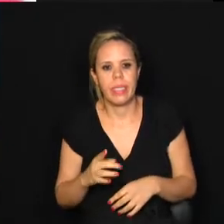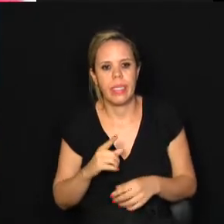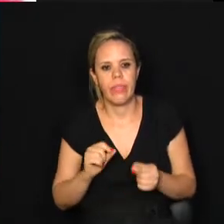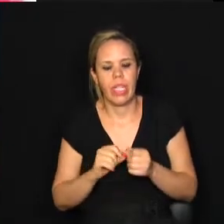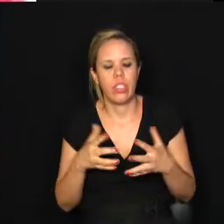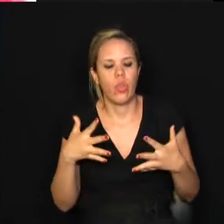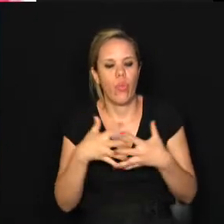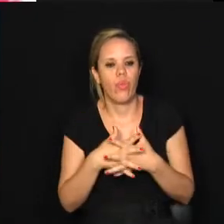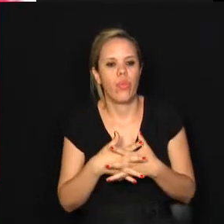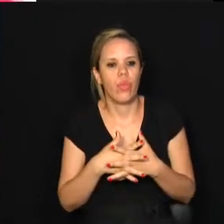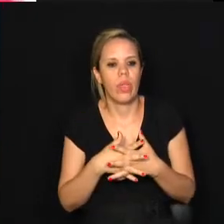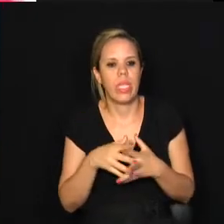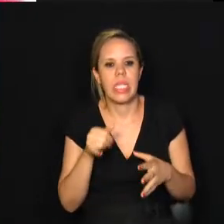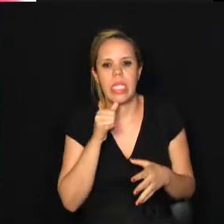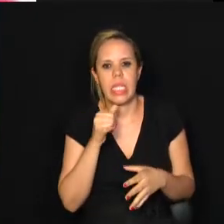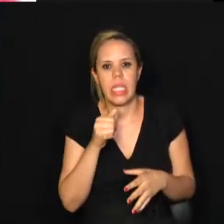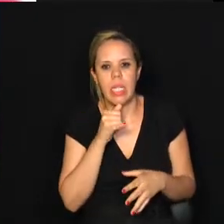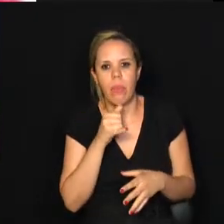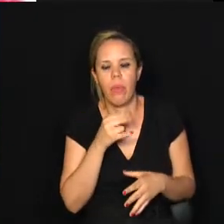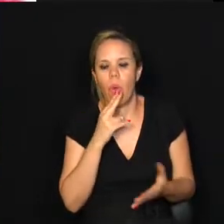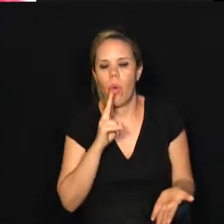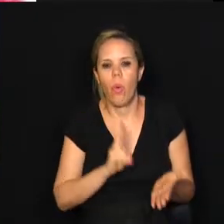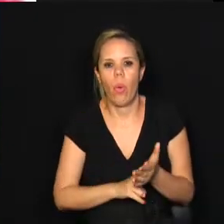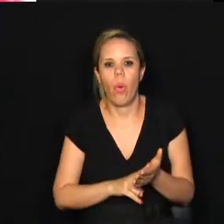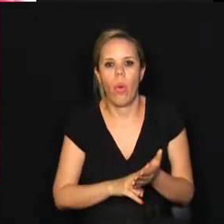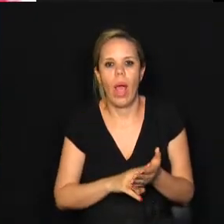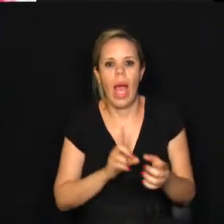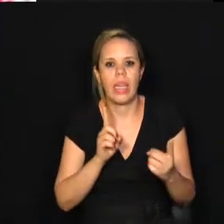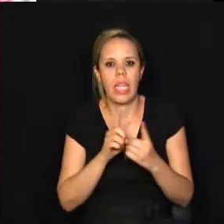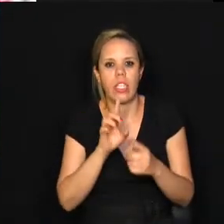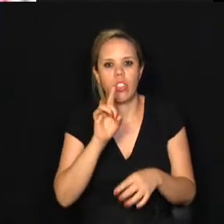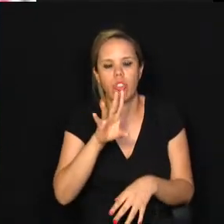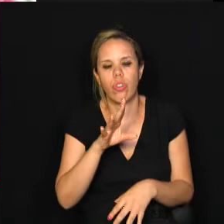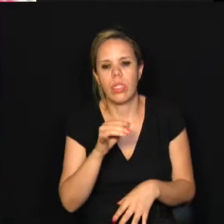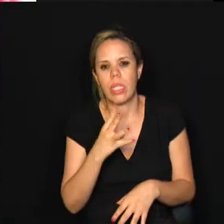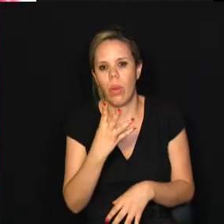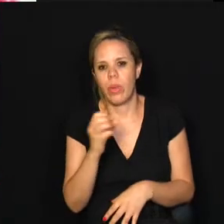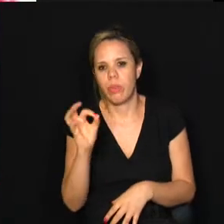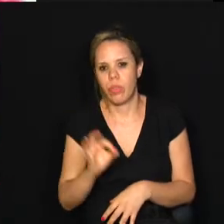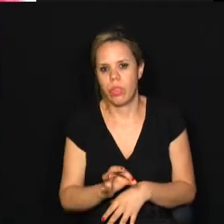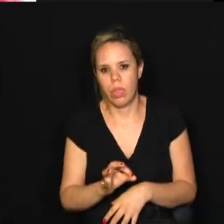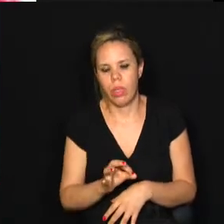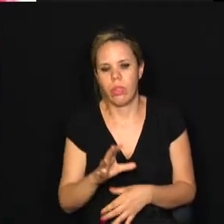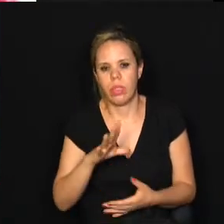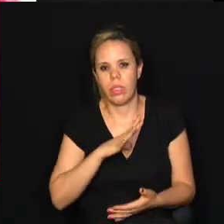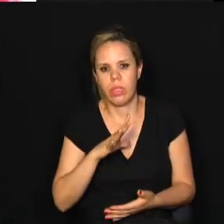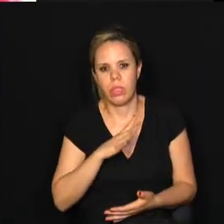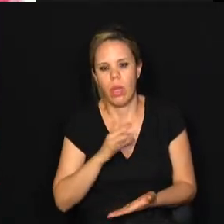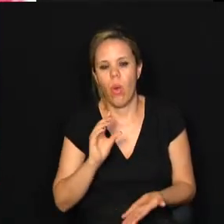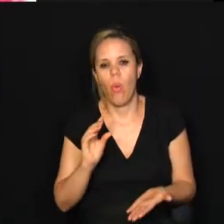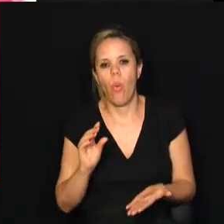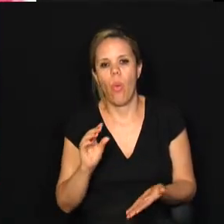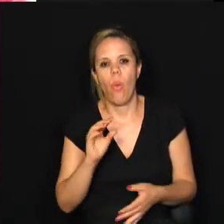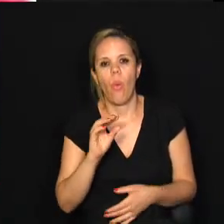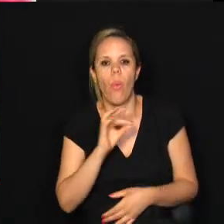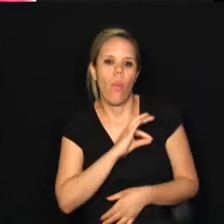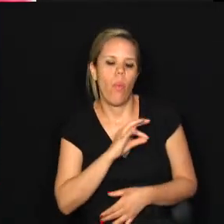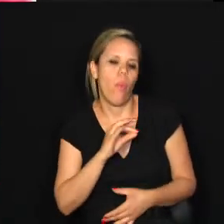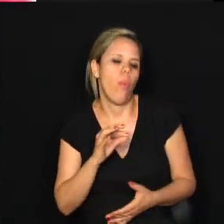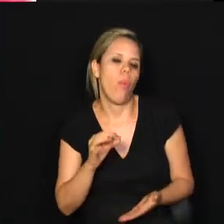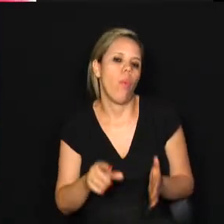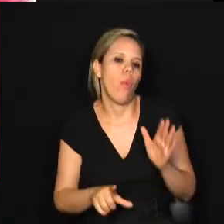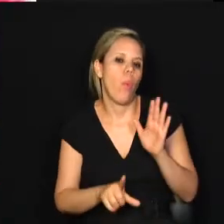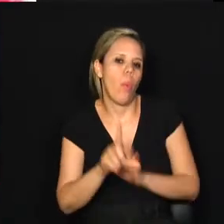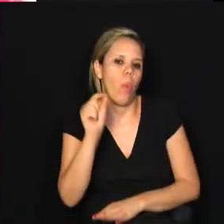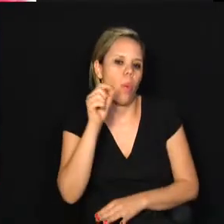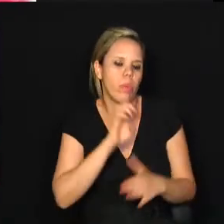confusão, o monopólio postal que o Correio tem hoje, ele corresponde apenas a cerca de 40% da renda da empresa. O